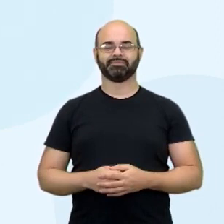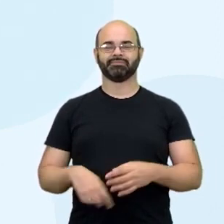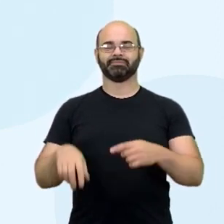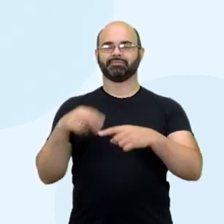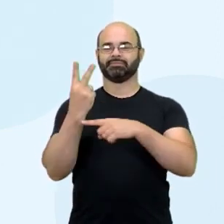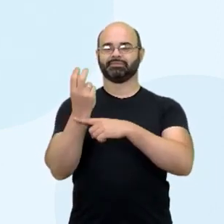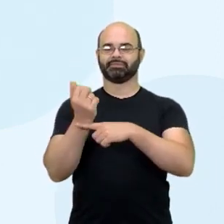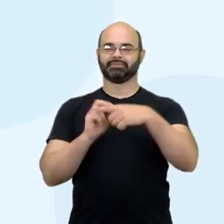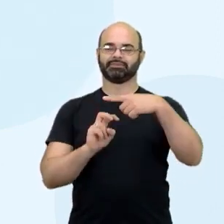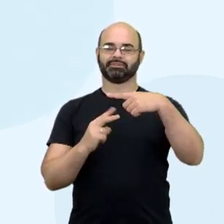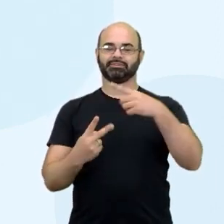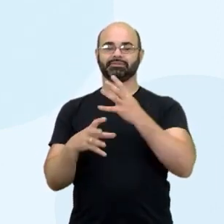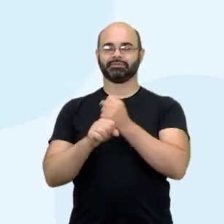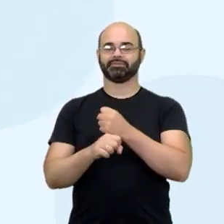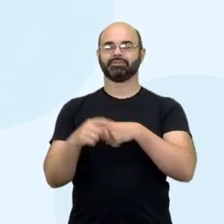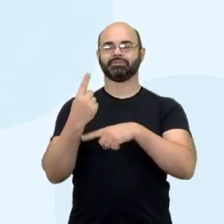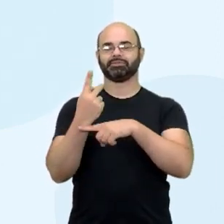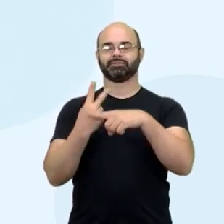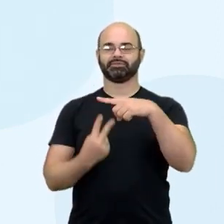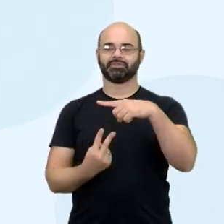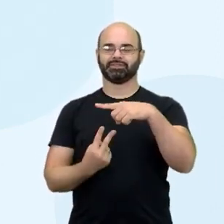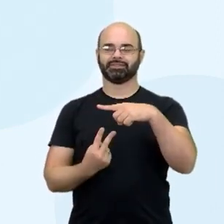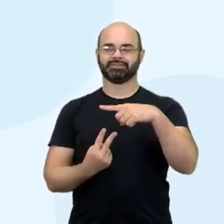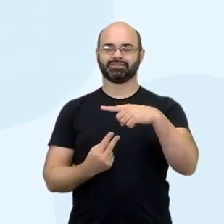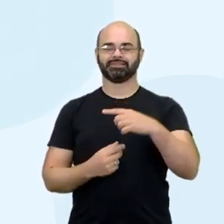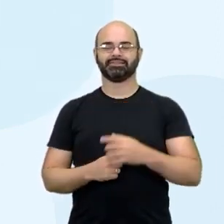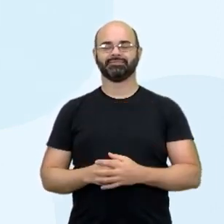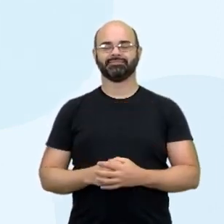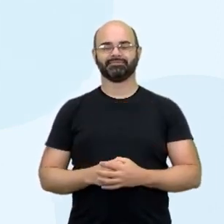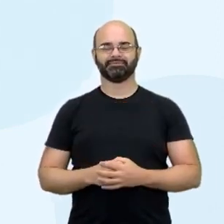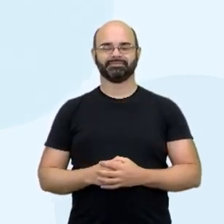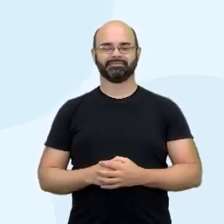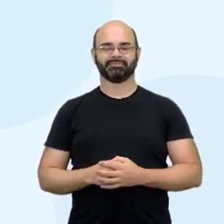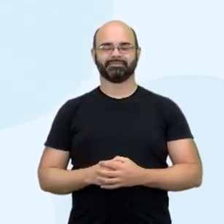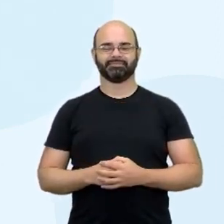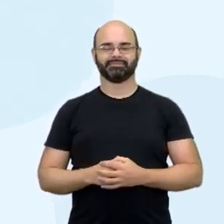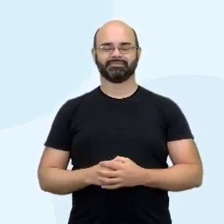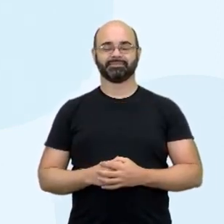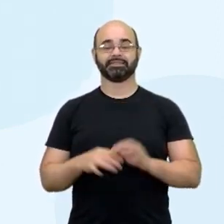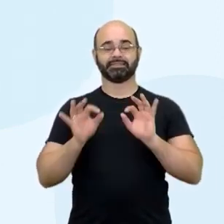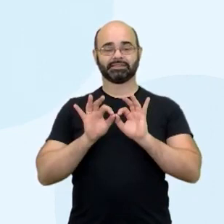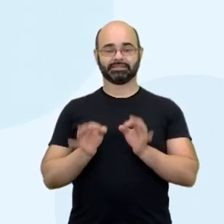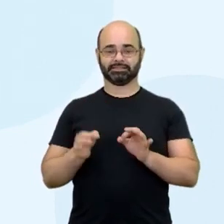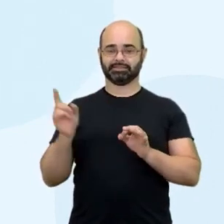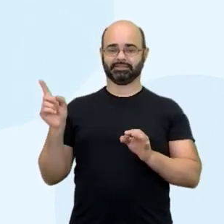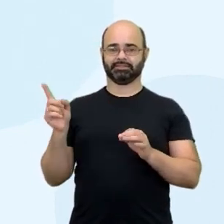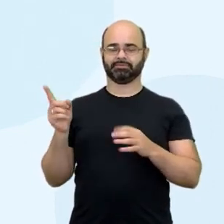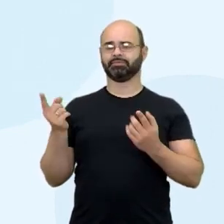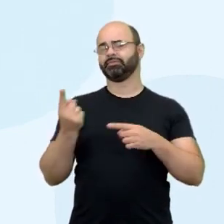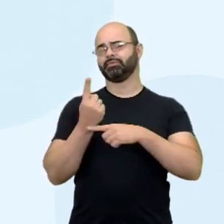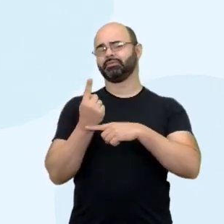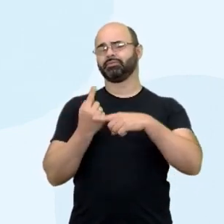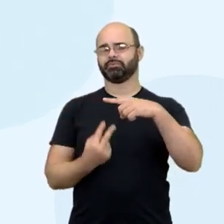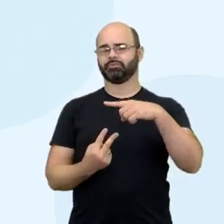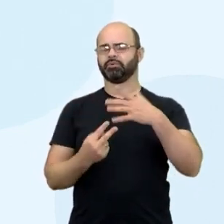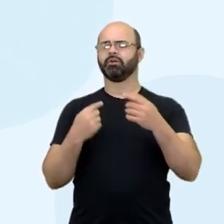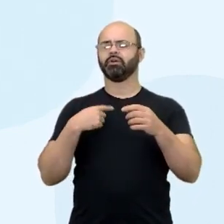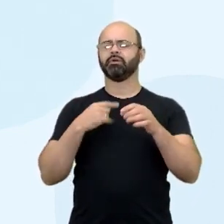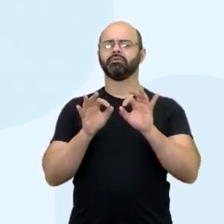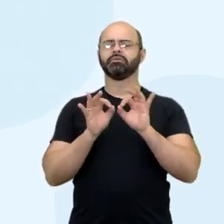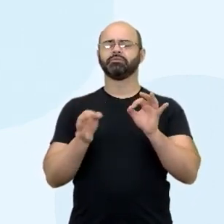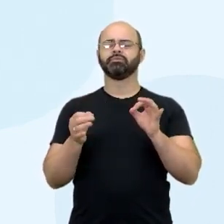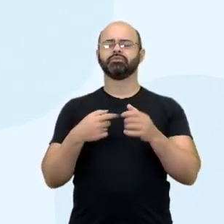né? E vai ficar igual a 1 sobre 2. Essa simplificação de fração, Osmar, Diga. por quanto você acha que eu simplifiquei